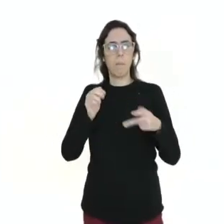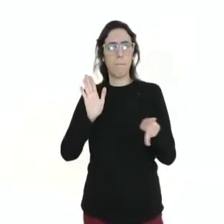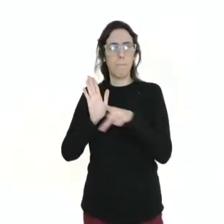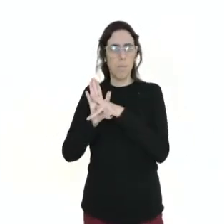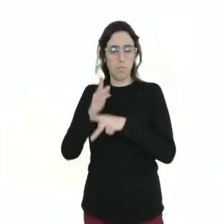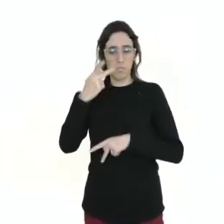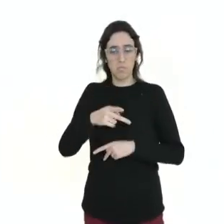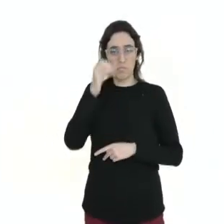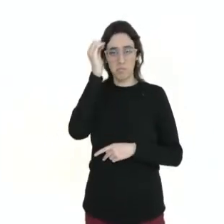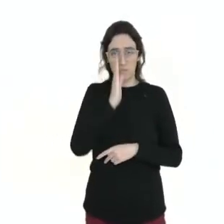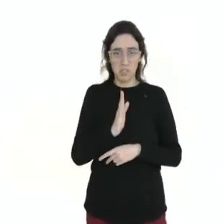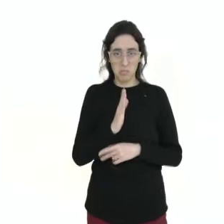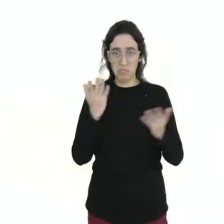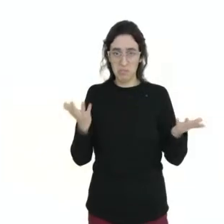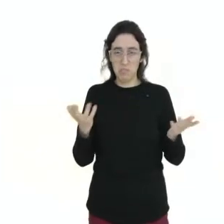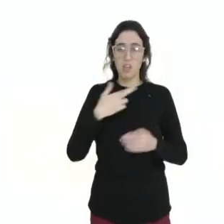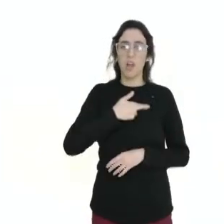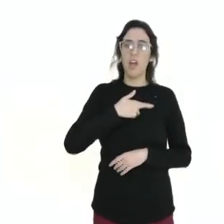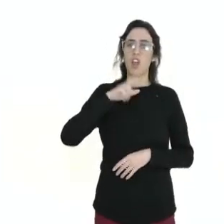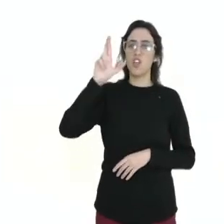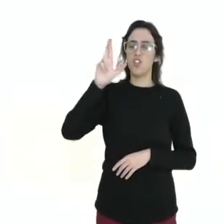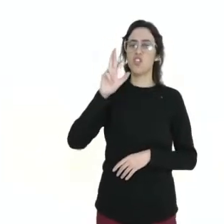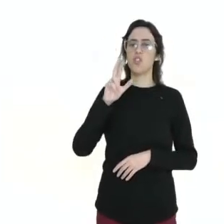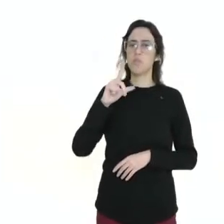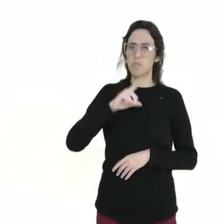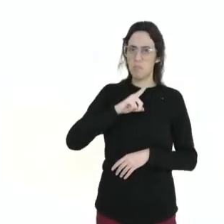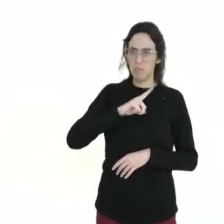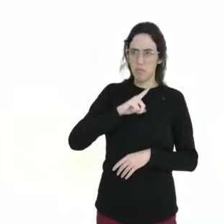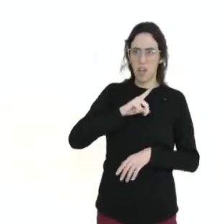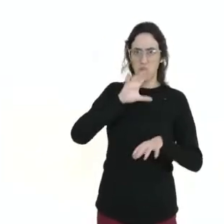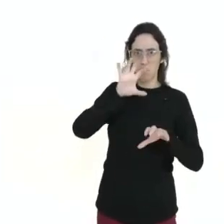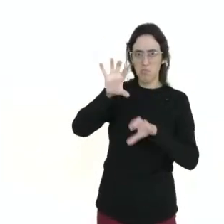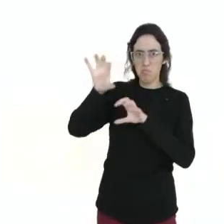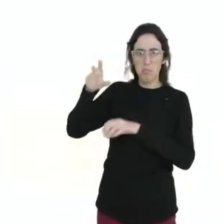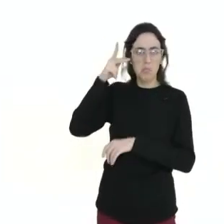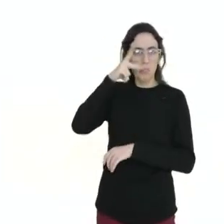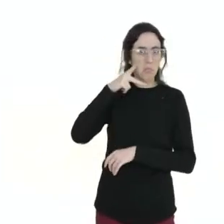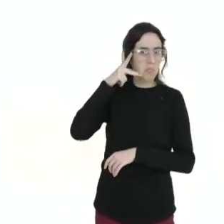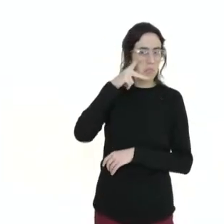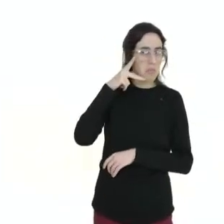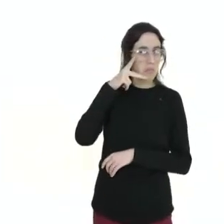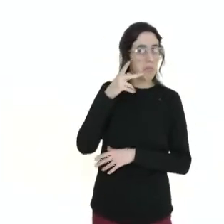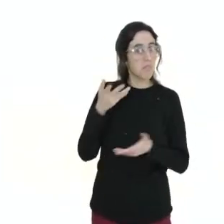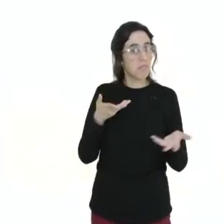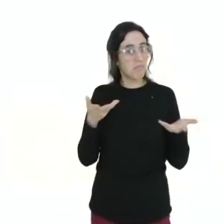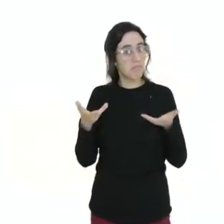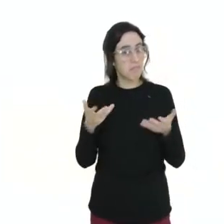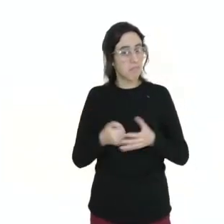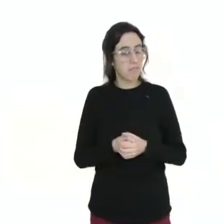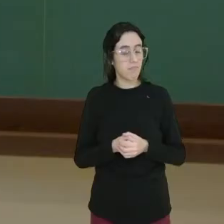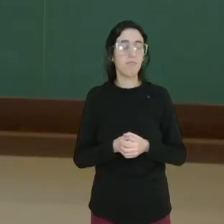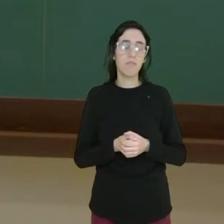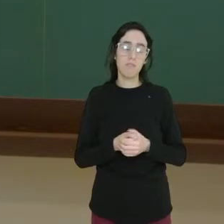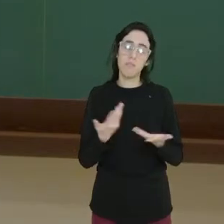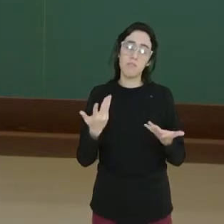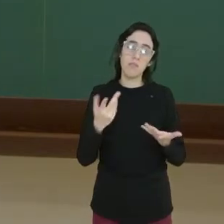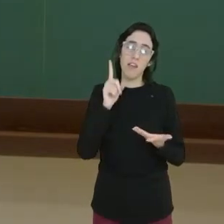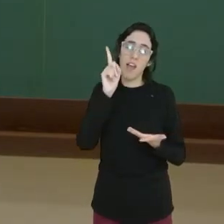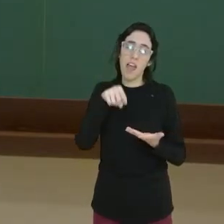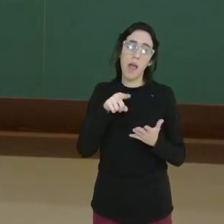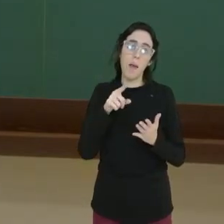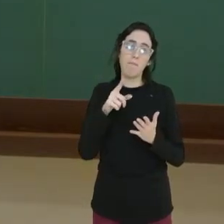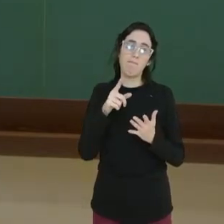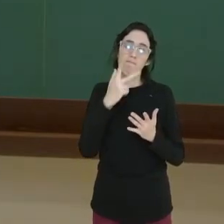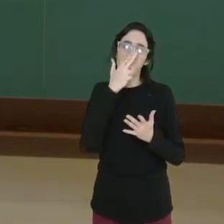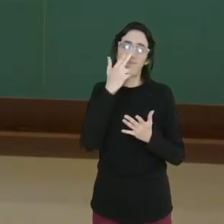de cunho religioso não influenciam as decisões políticas. Isso é uma questão em aberto, né? Então,